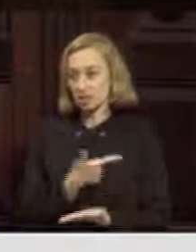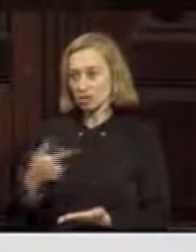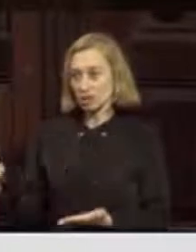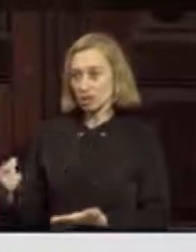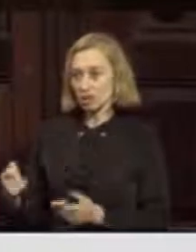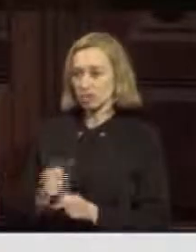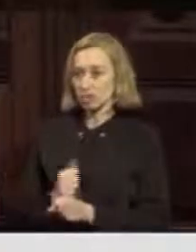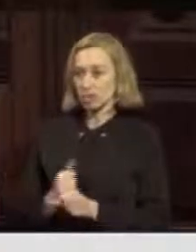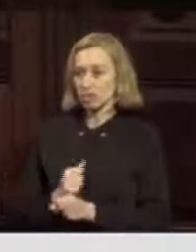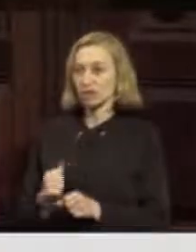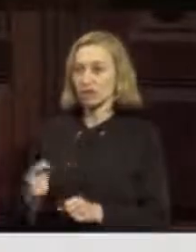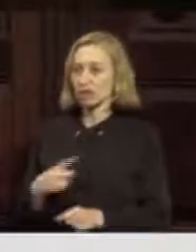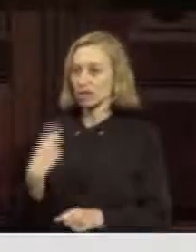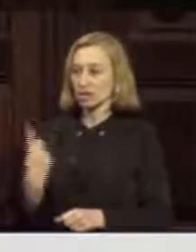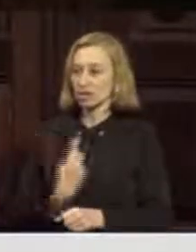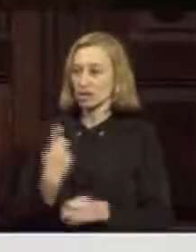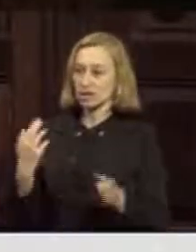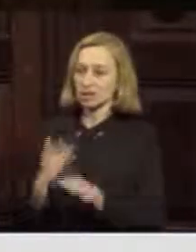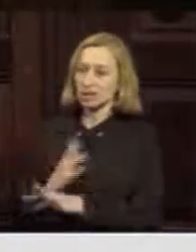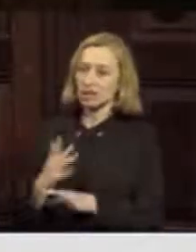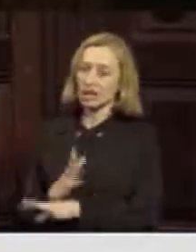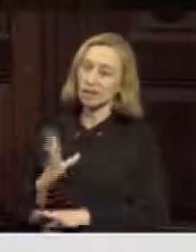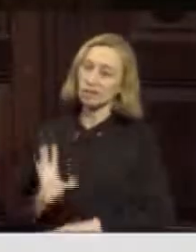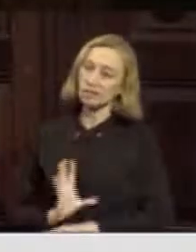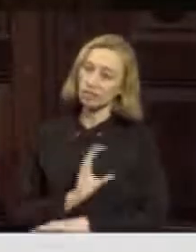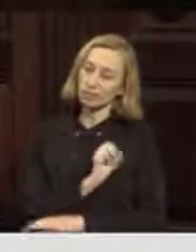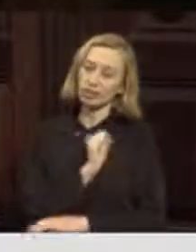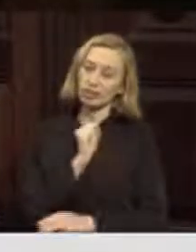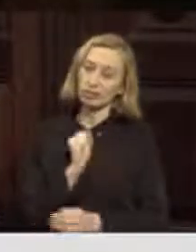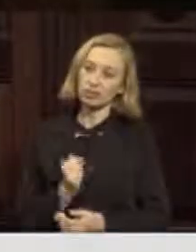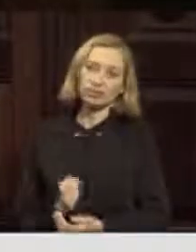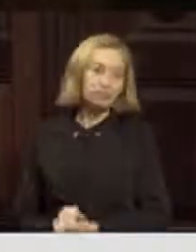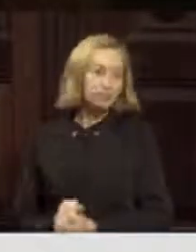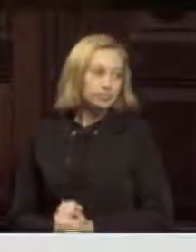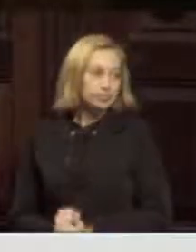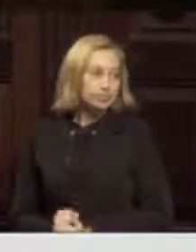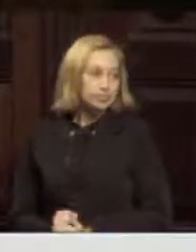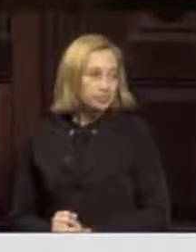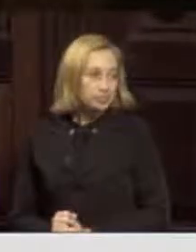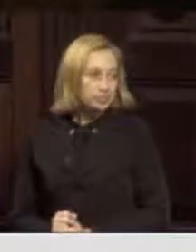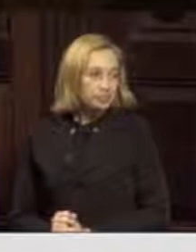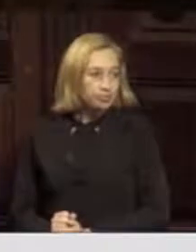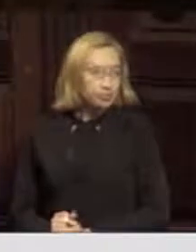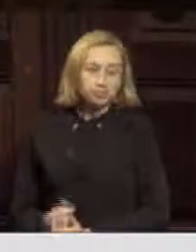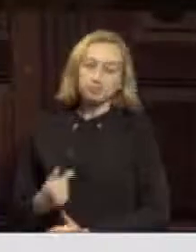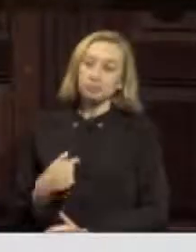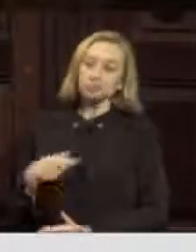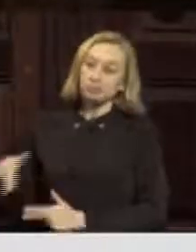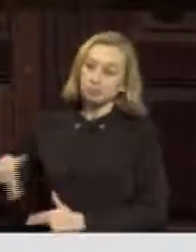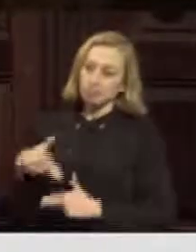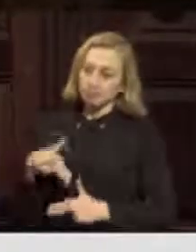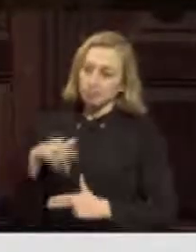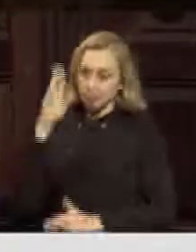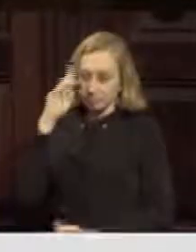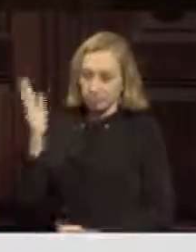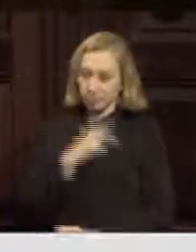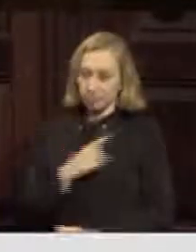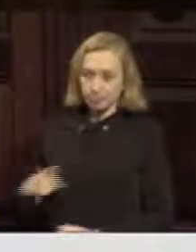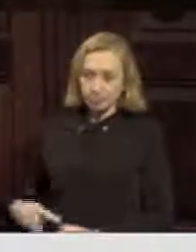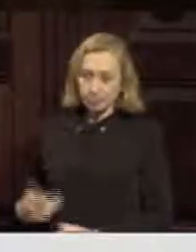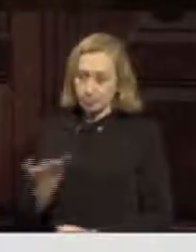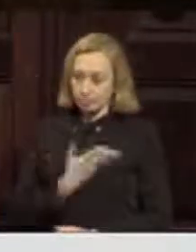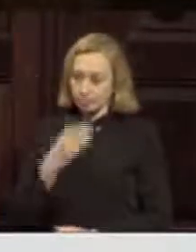anos da nossa querida Nova Friburgo. Mas venho aqui, senhor presidente, senhoras e senhores